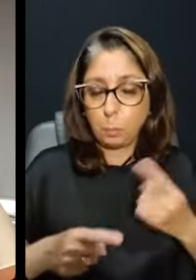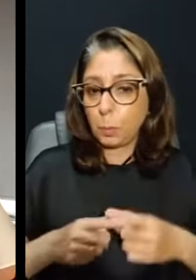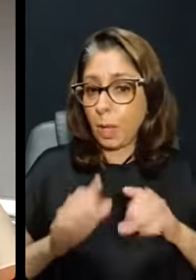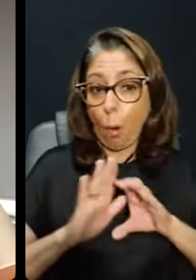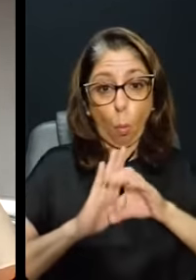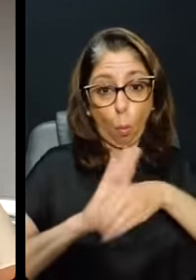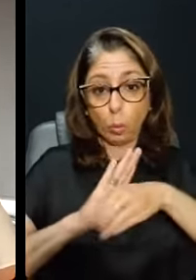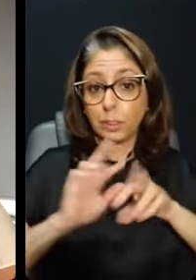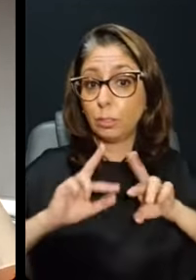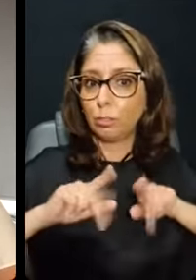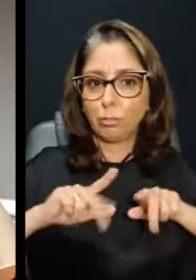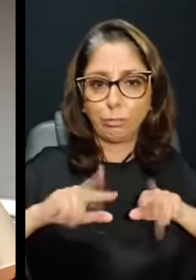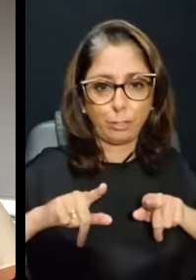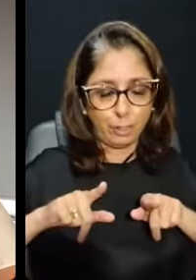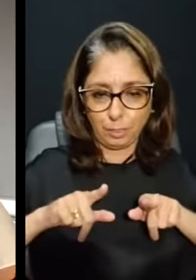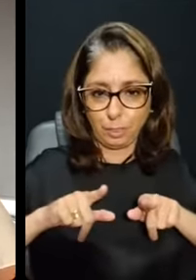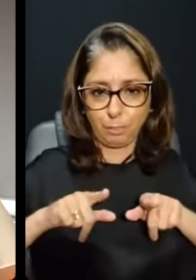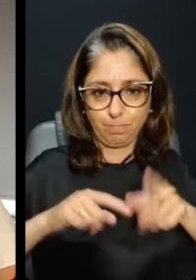para a formação de novos olhares?